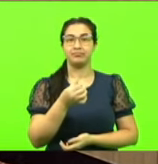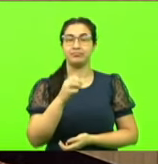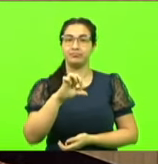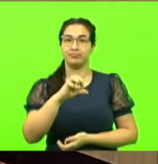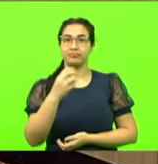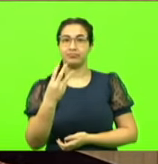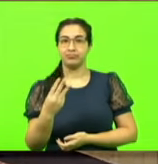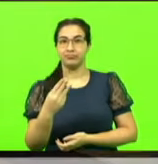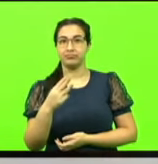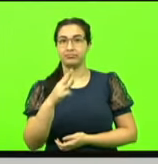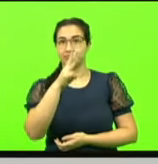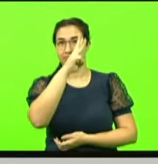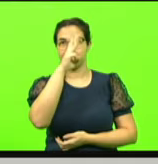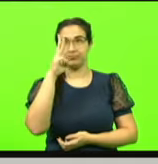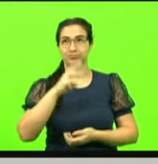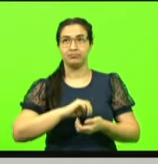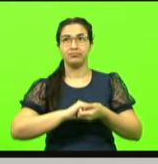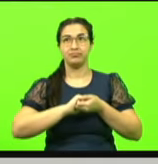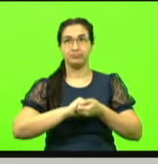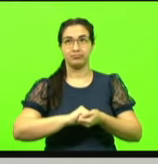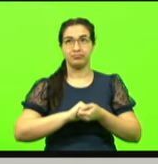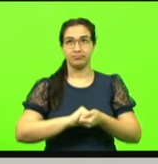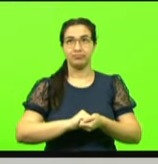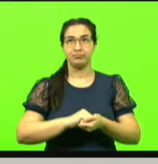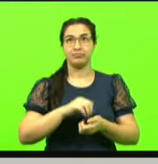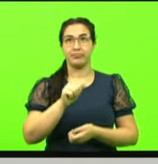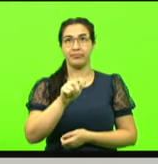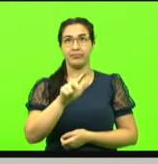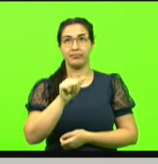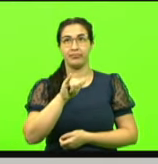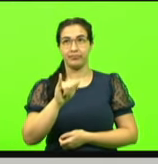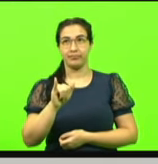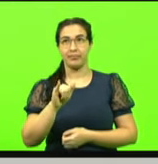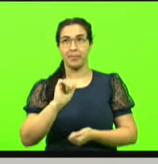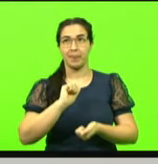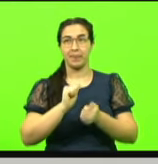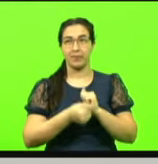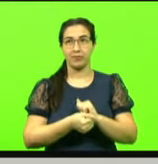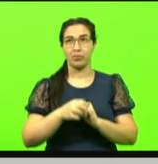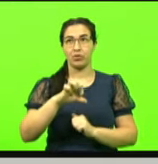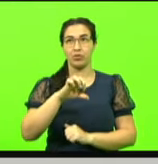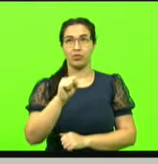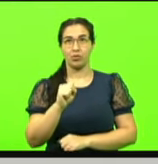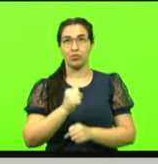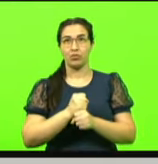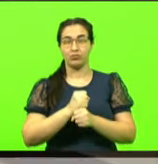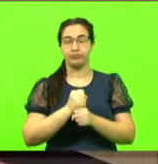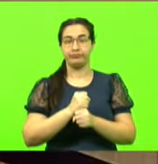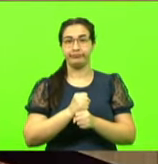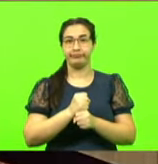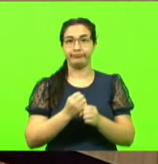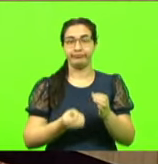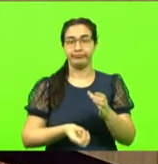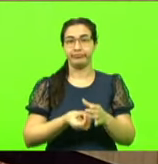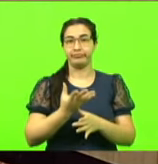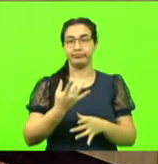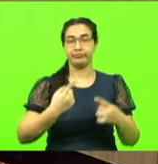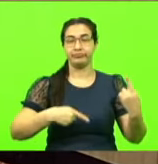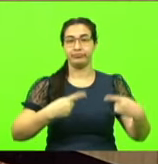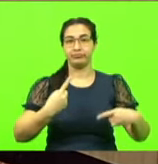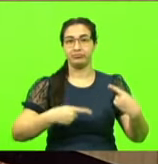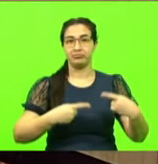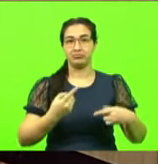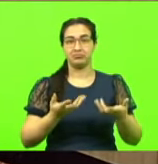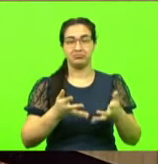deputado Valnei Weber, cumprimentando o Avaí Futebol Clube pelos seus 98 anos de fundação, em discussão. Não havendo quem